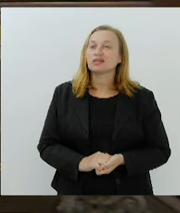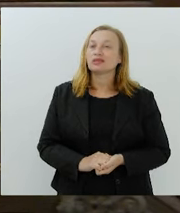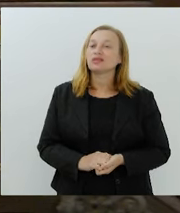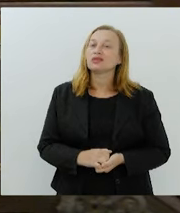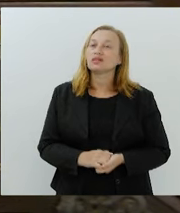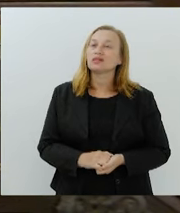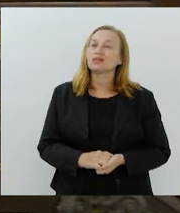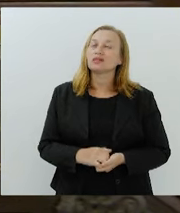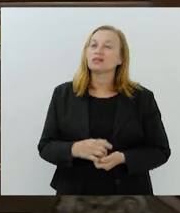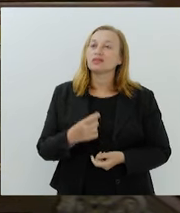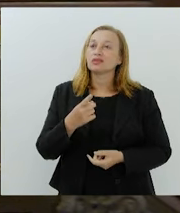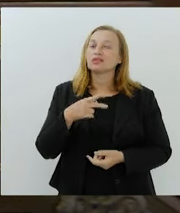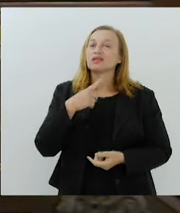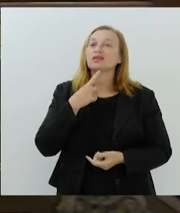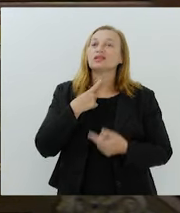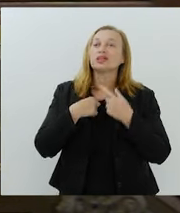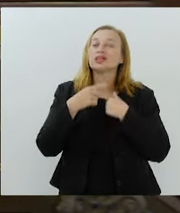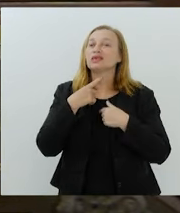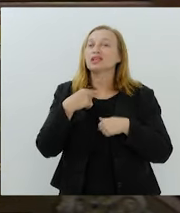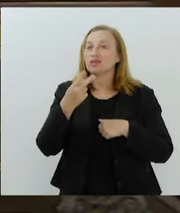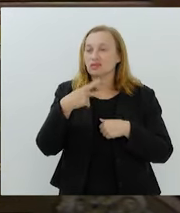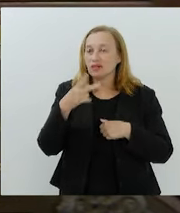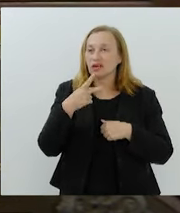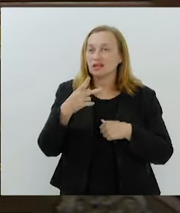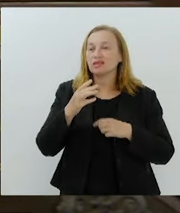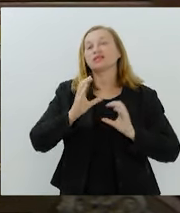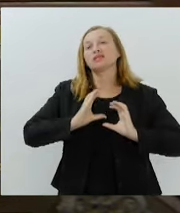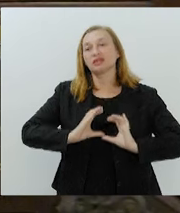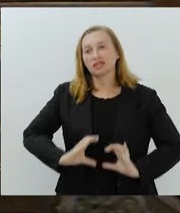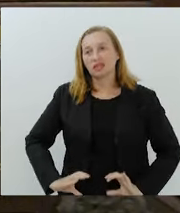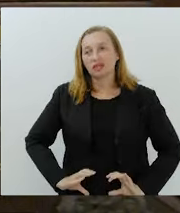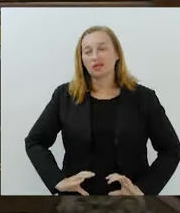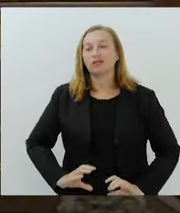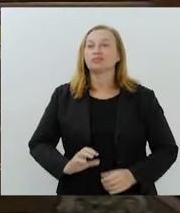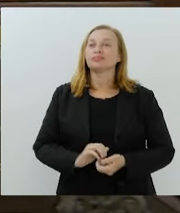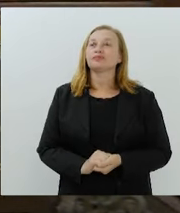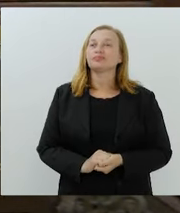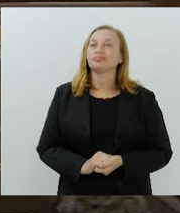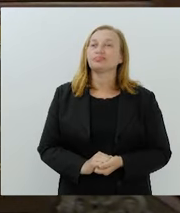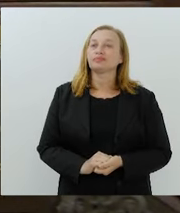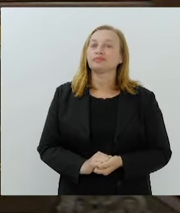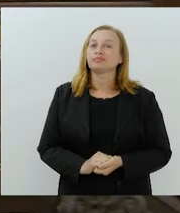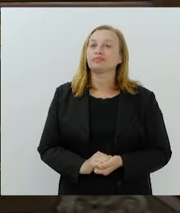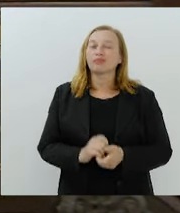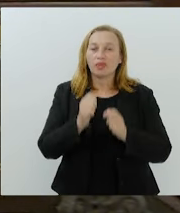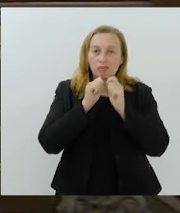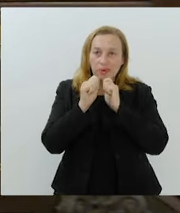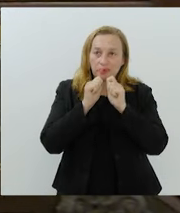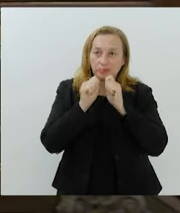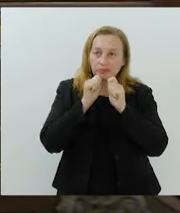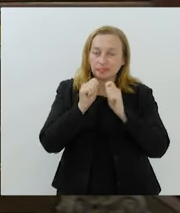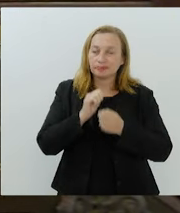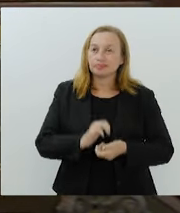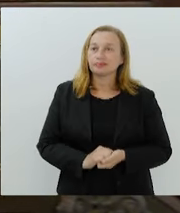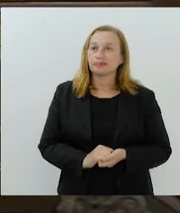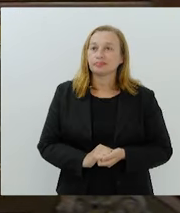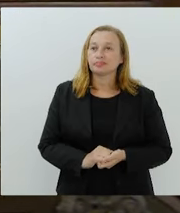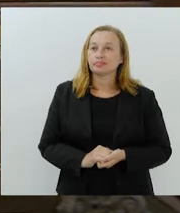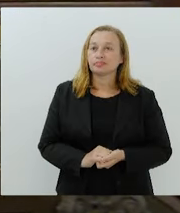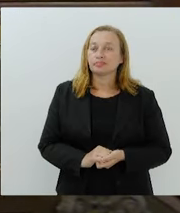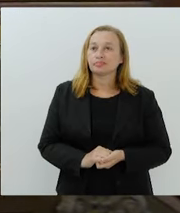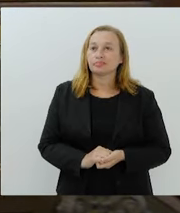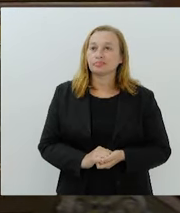verbalizando o meu desejo, enquanto cidadão, enquanto jornalista,